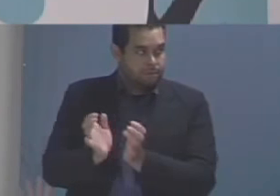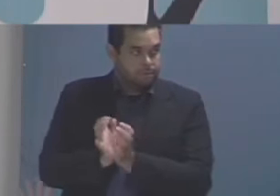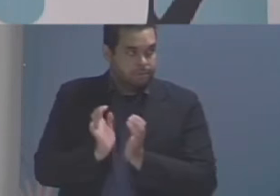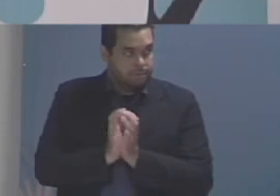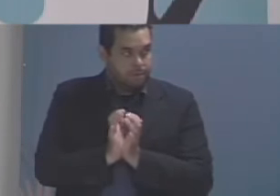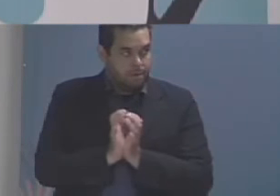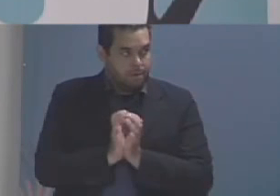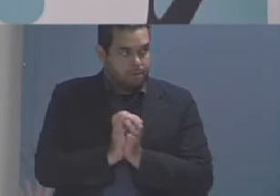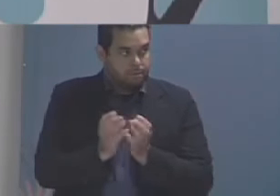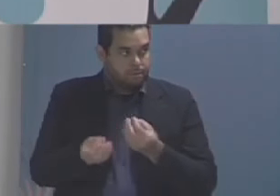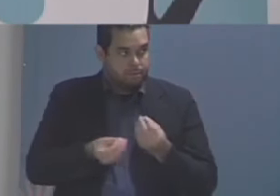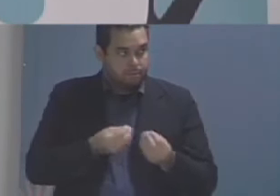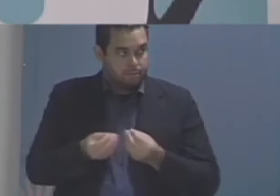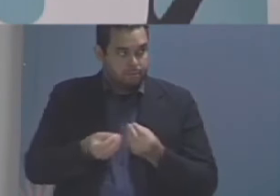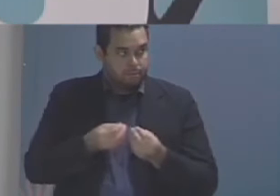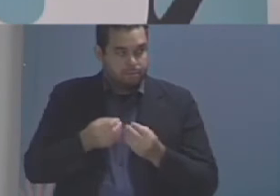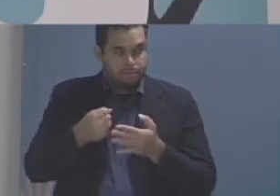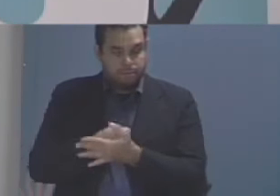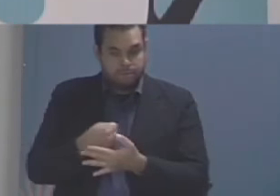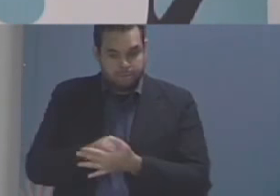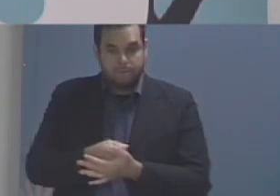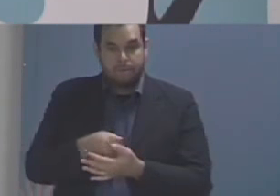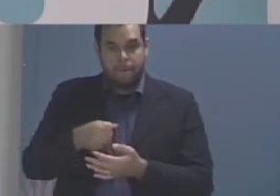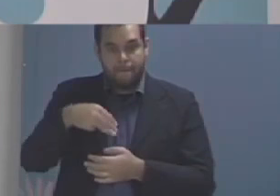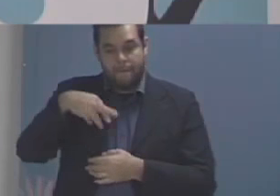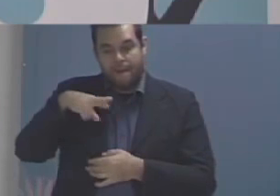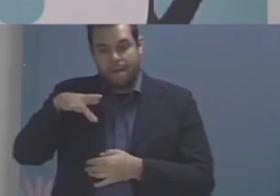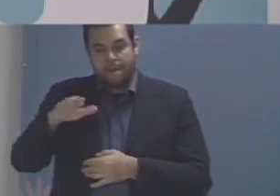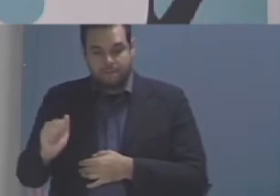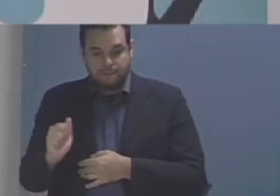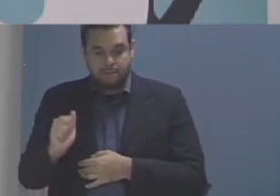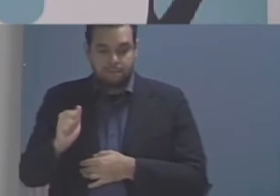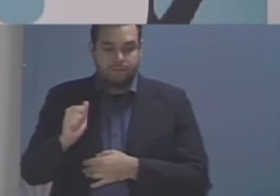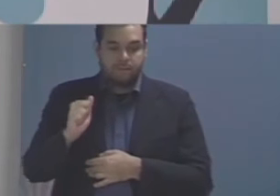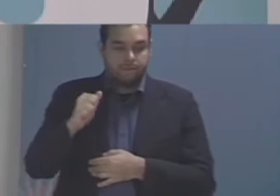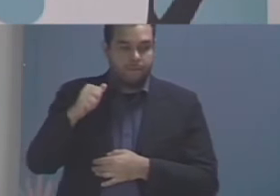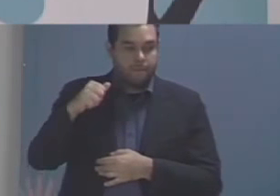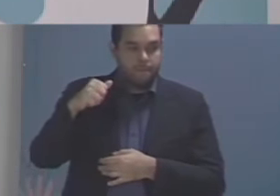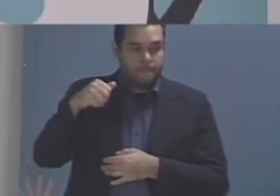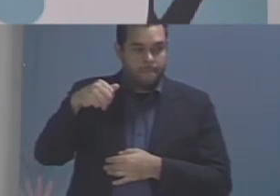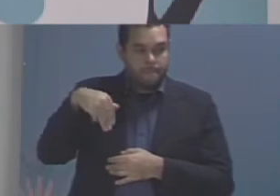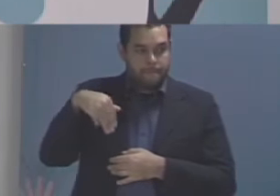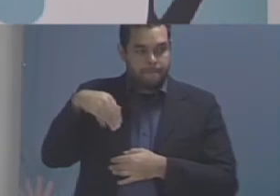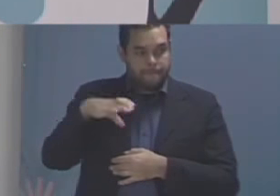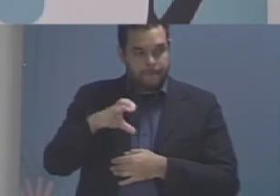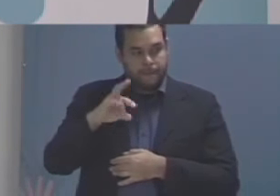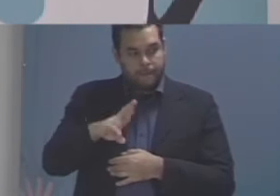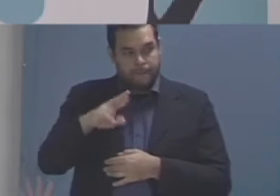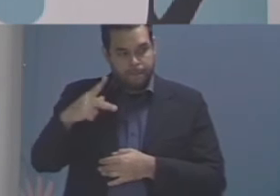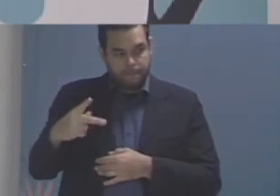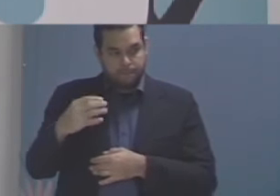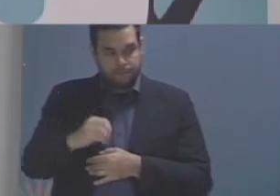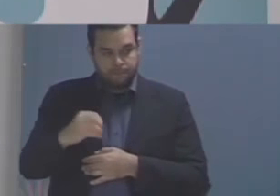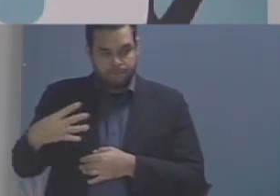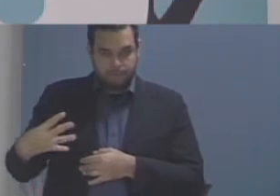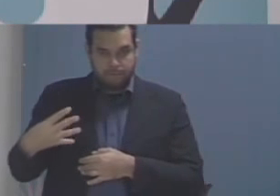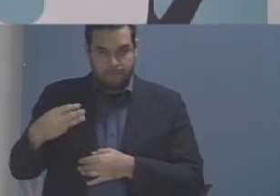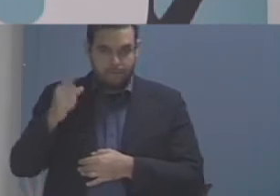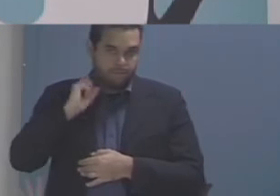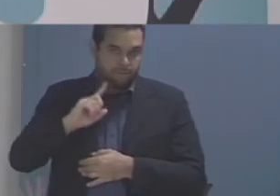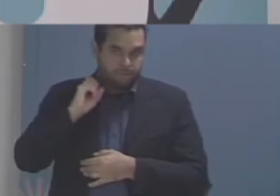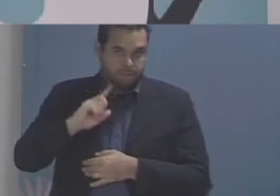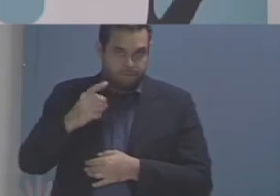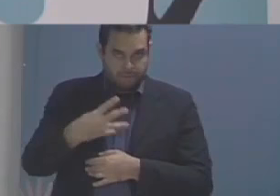formas de luta nesse campo. Maria da Mercedes, Mary Brito, CRP 04, Minas